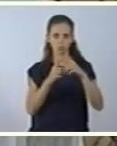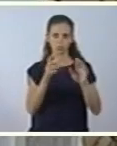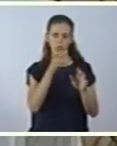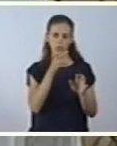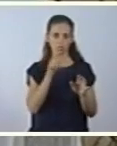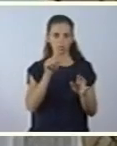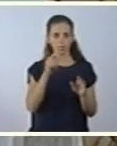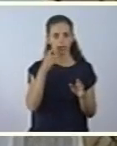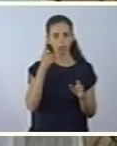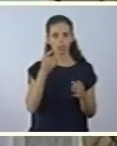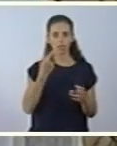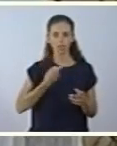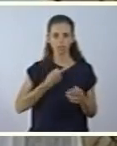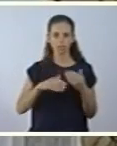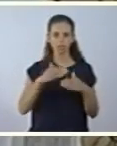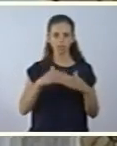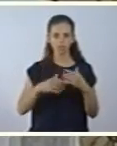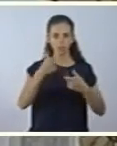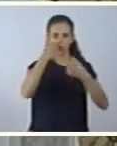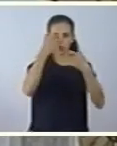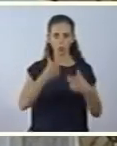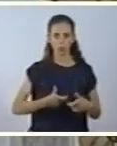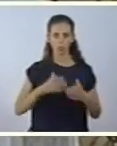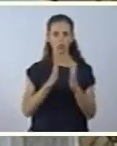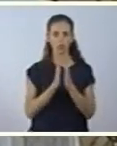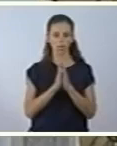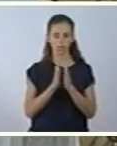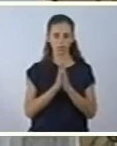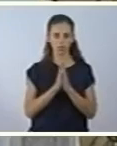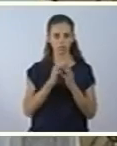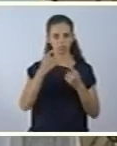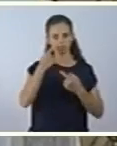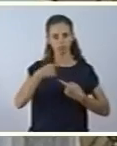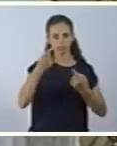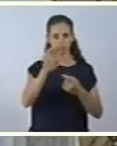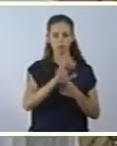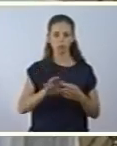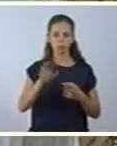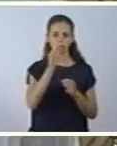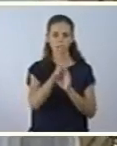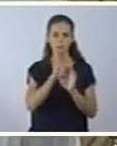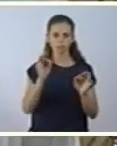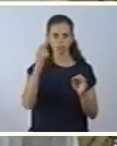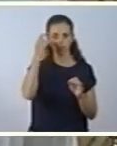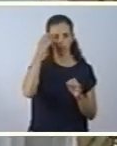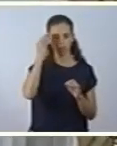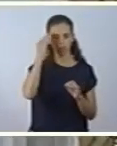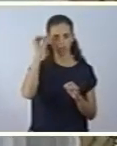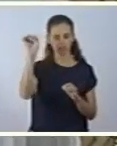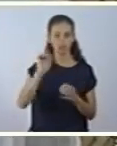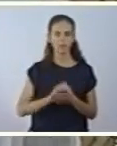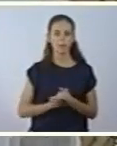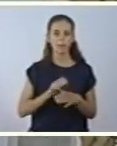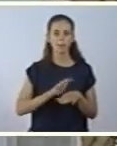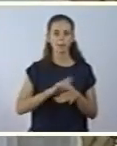e mostrar que devia realizar-se no corpo da Igreja o que de modo admirável resplandecia na sua cabeça.